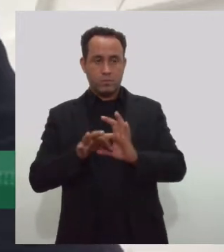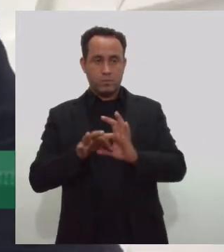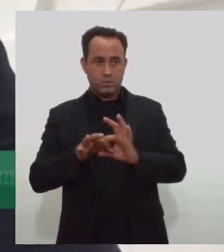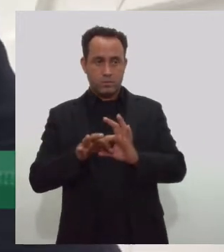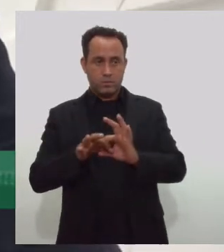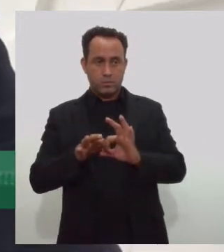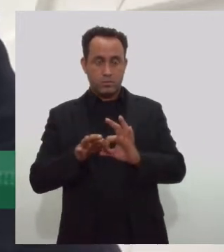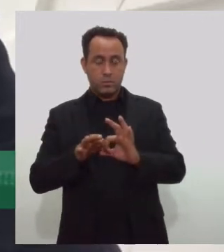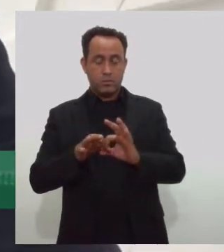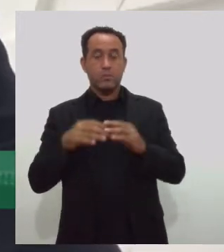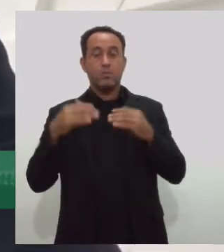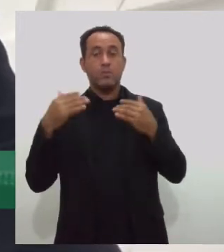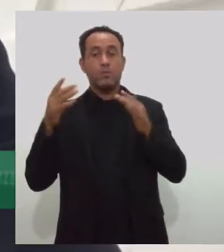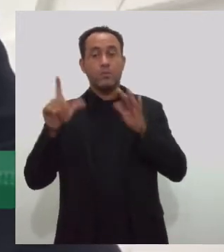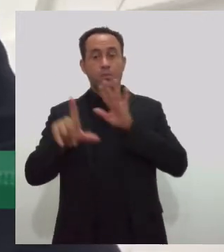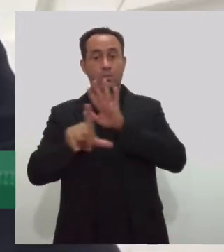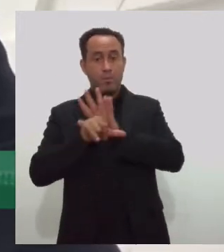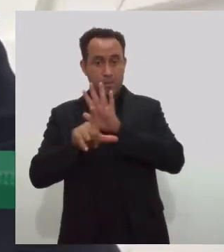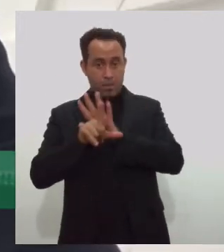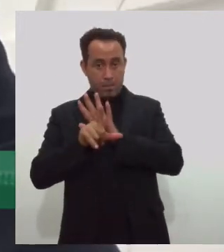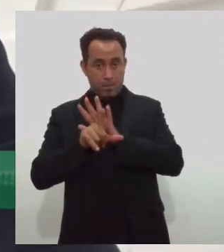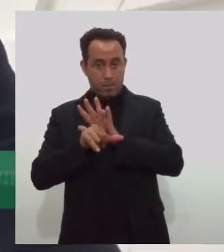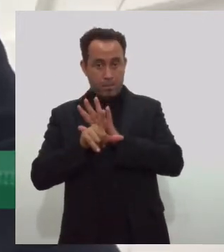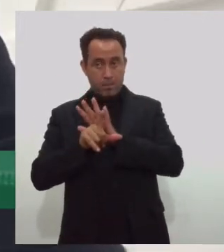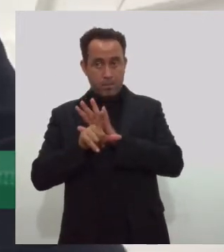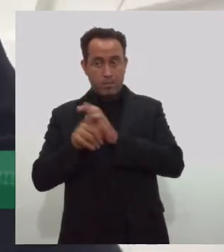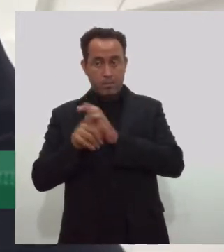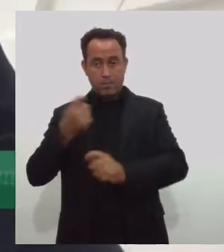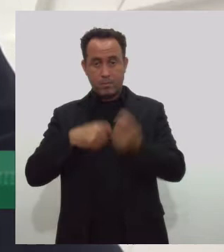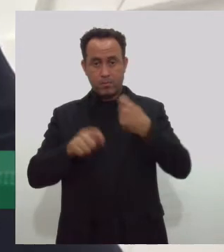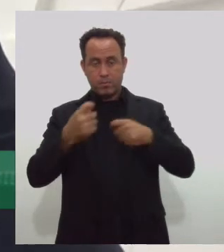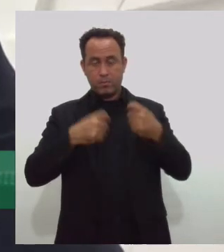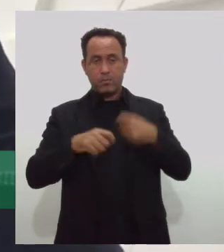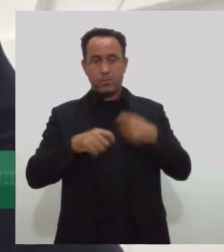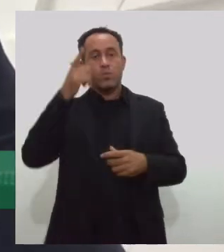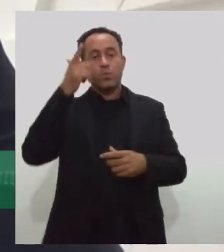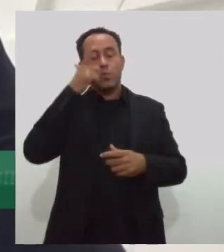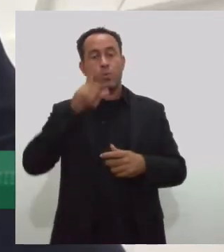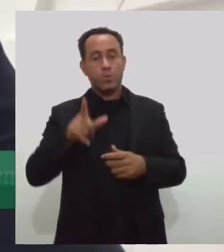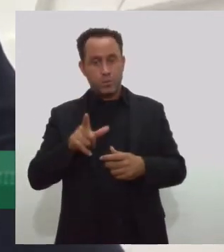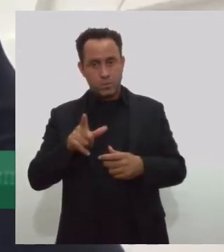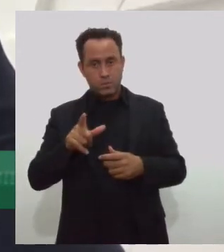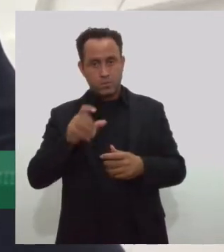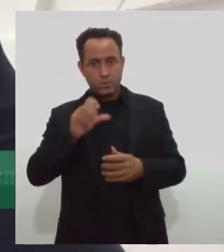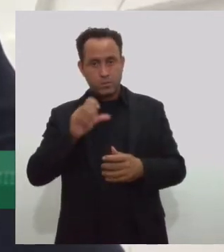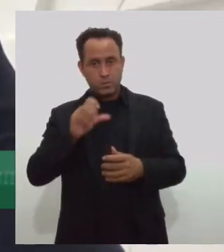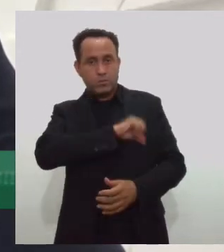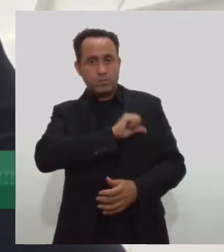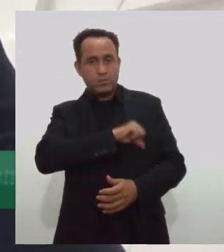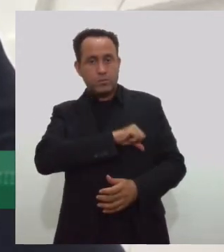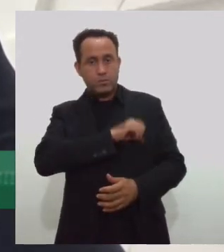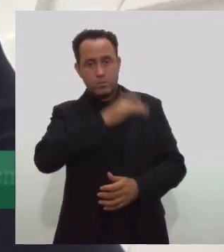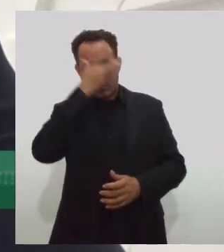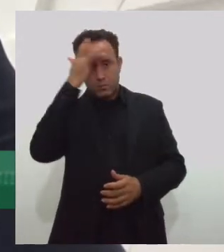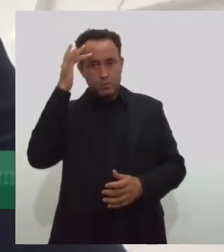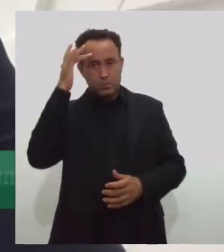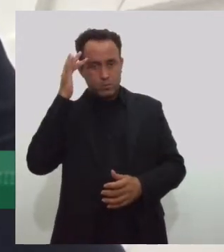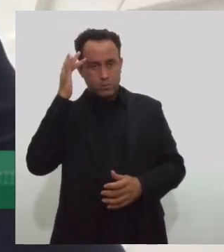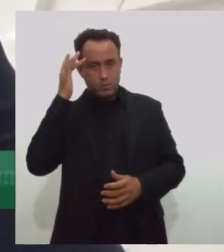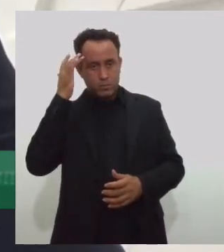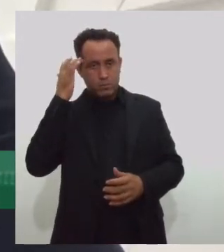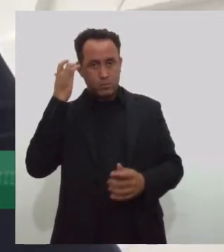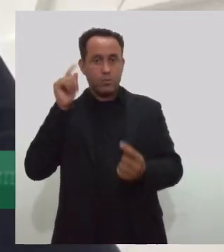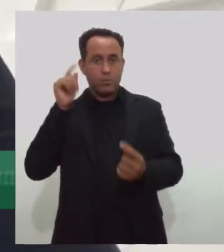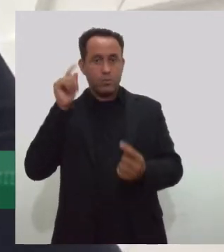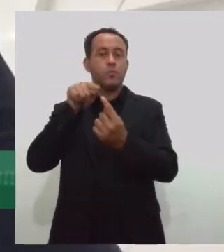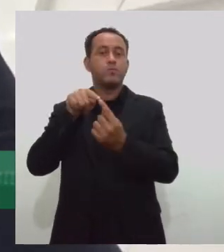graças a essa lei de improbidade administrativa que conseguimos punir essas condutas. A intenção é